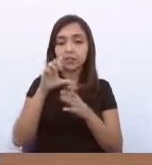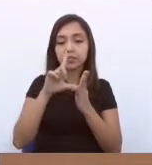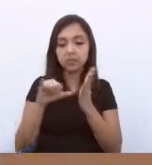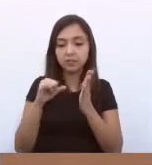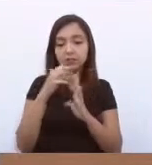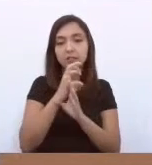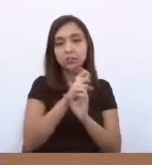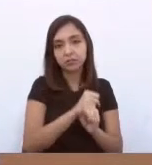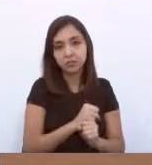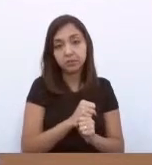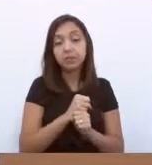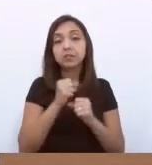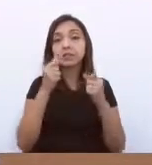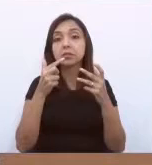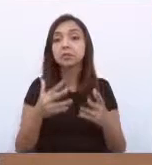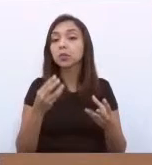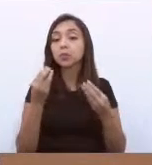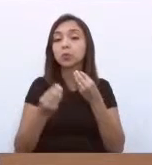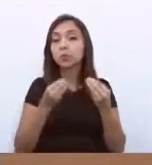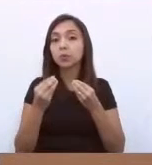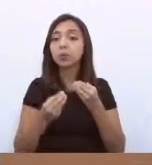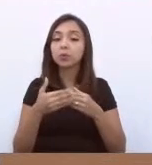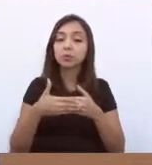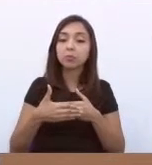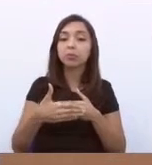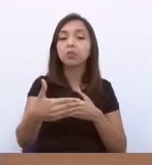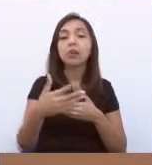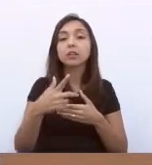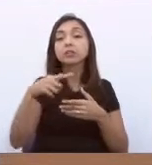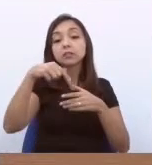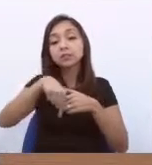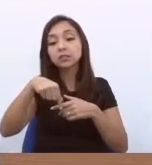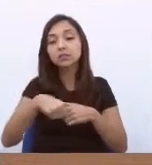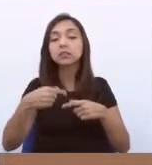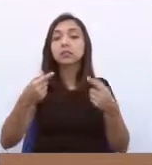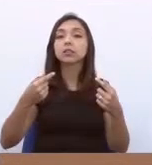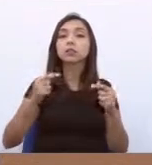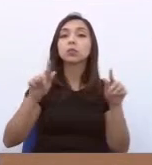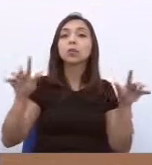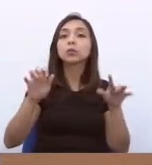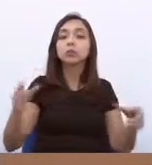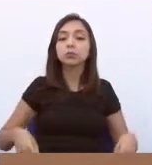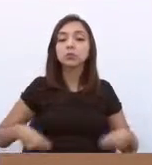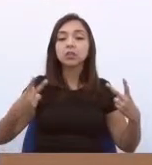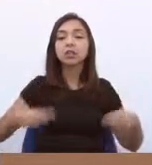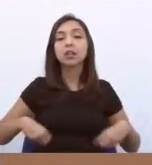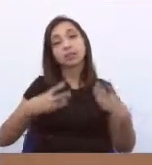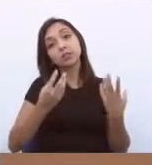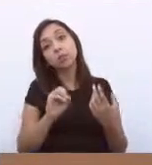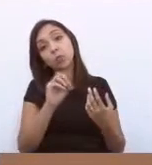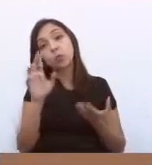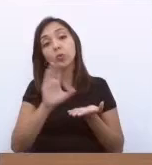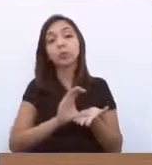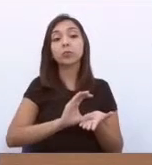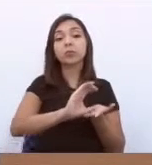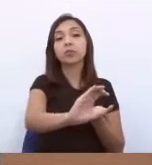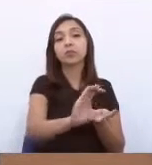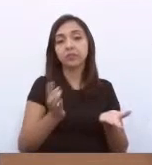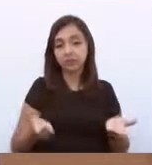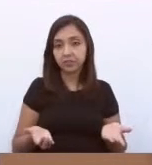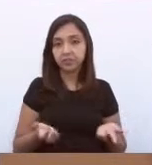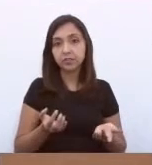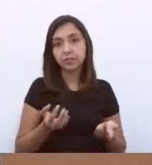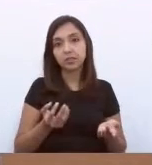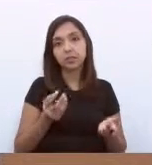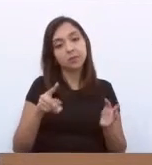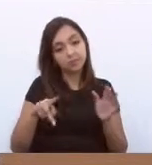orçamentária que diz onde e como a cidade gastará os próximos recursos, gastará ou investirá com